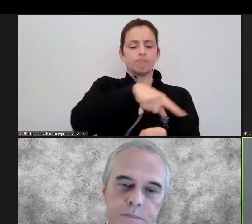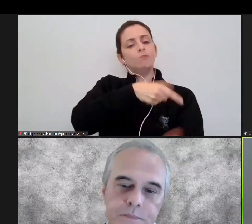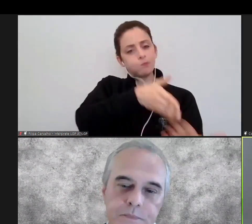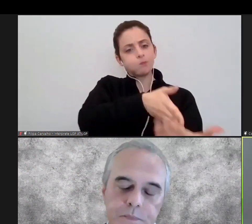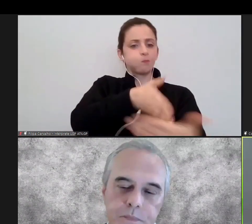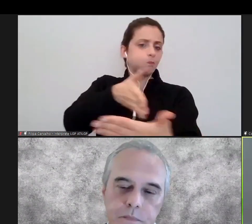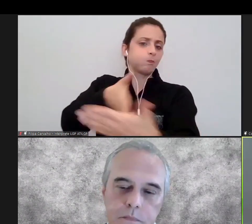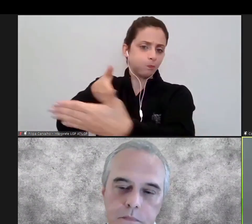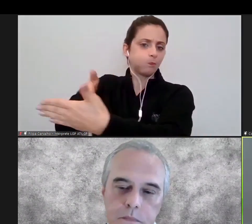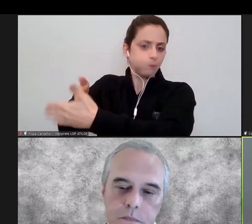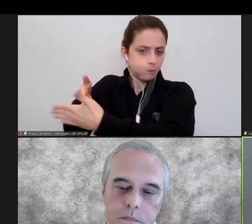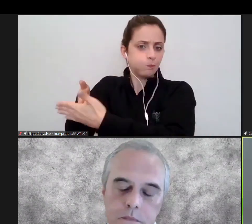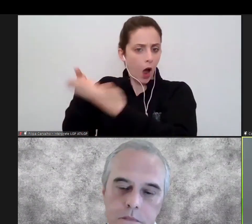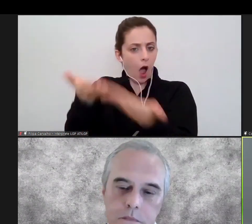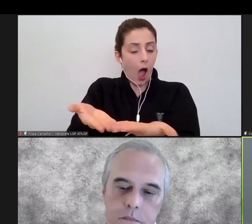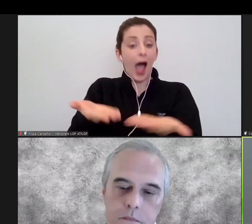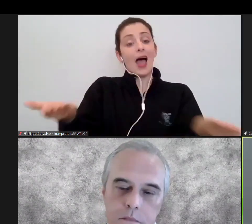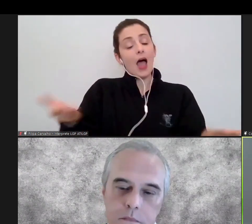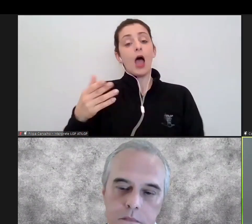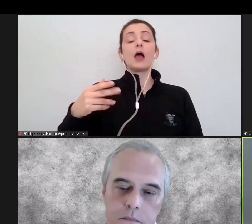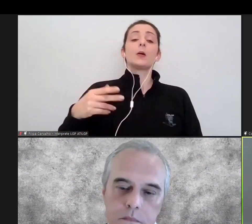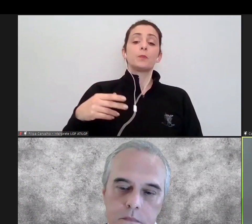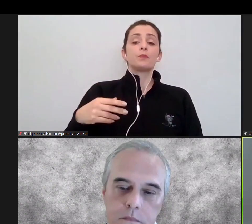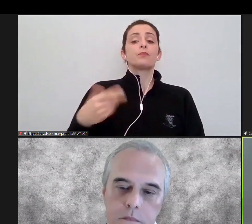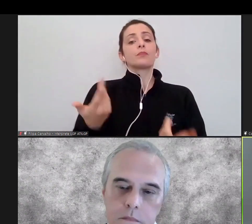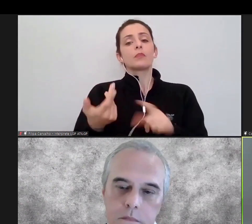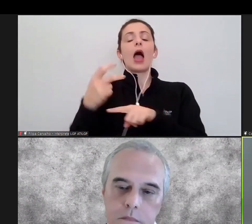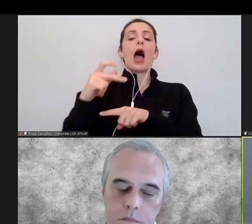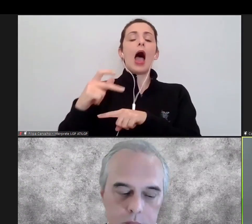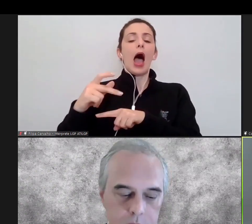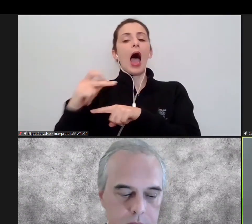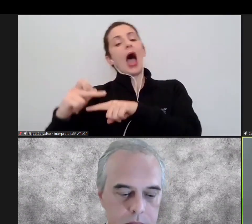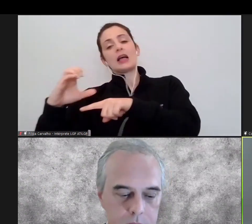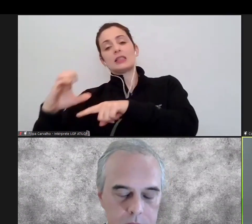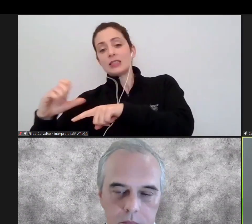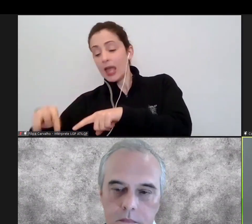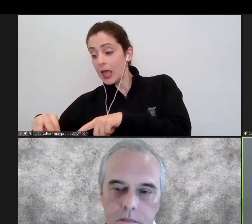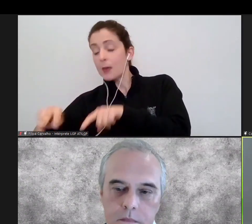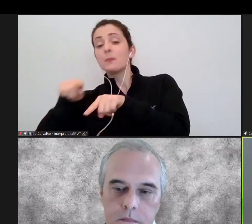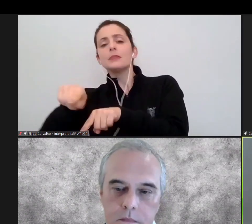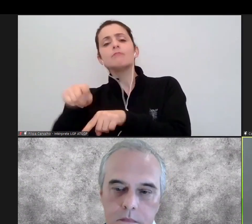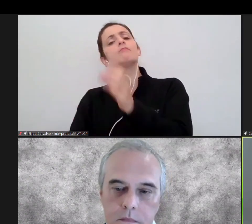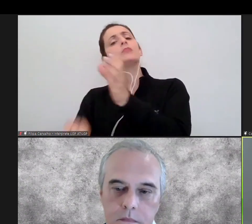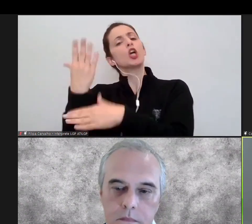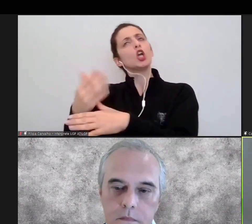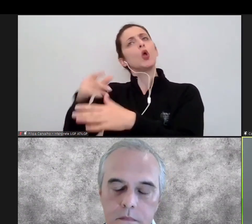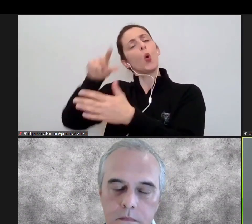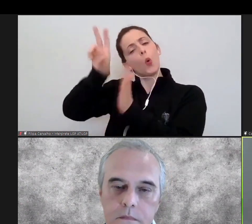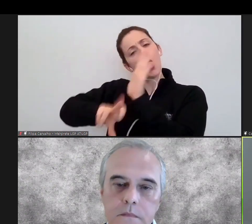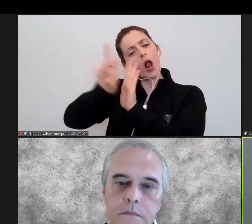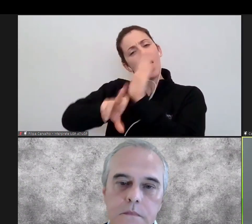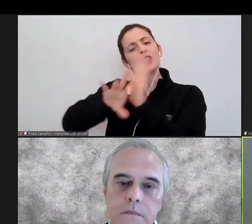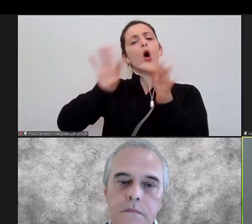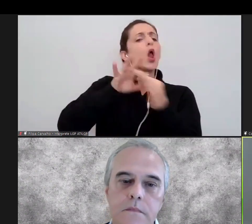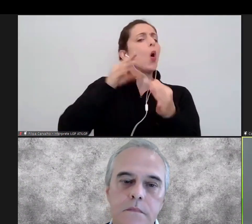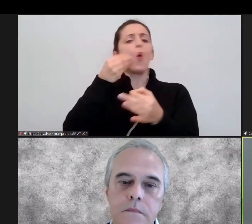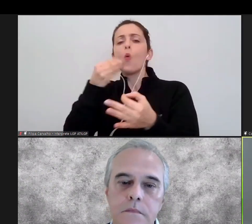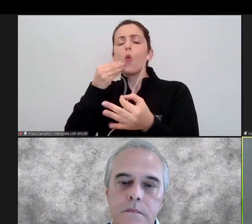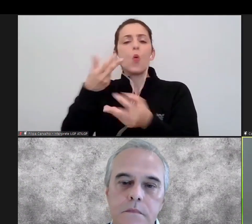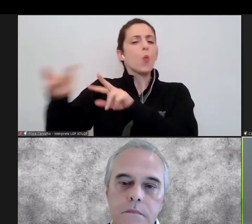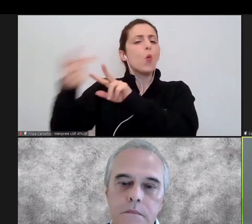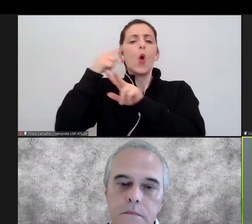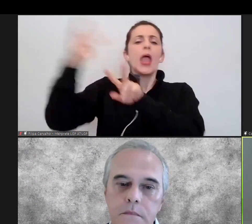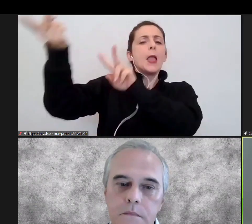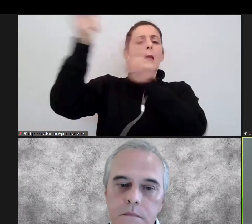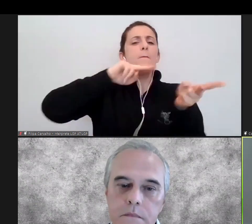obstáculos. E o ACM lançou um relatório em 2018, que era sobre discriminação no recrutamento ao acesso ao mercado de trabalho de imigrantes e